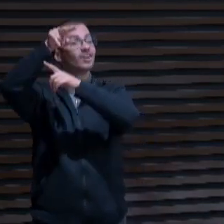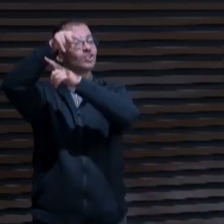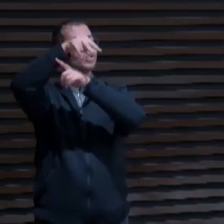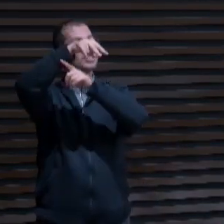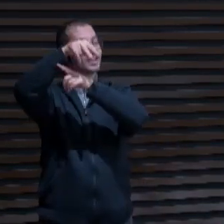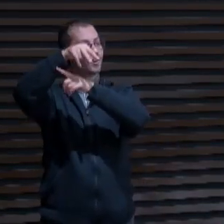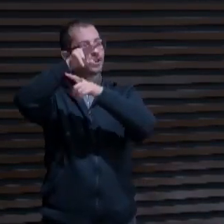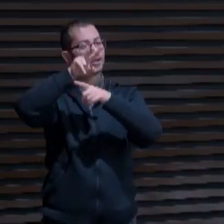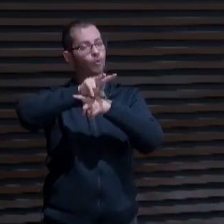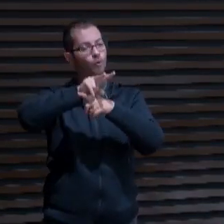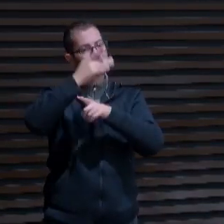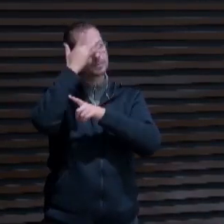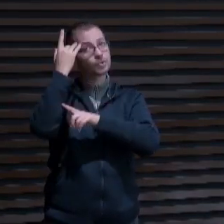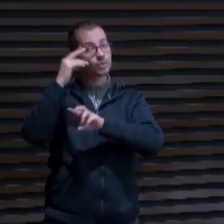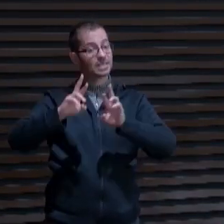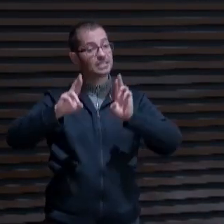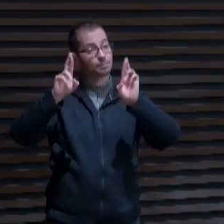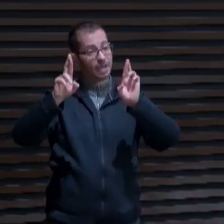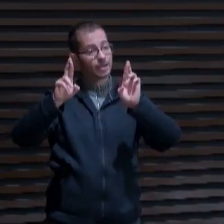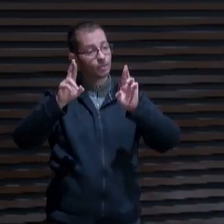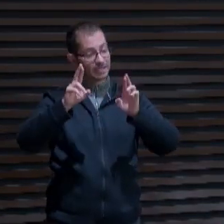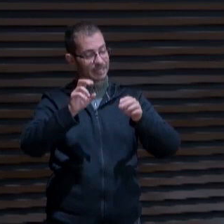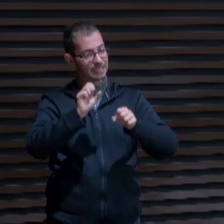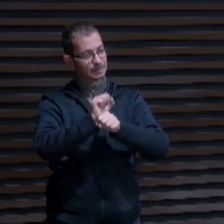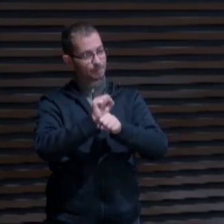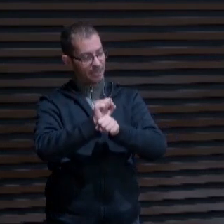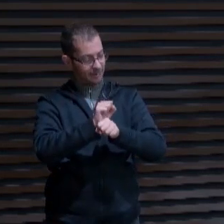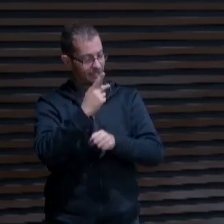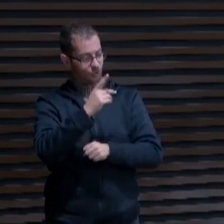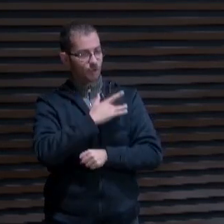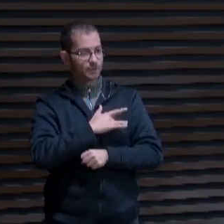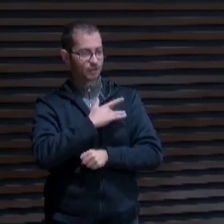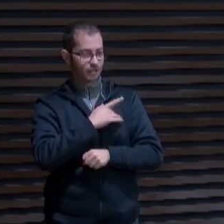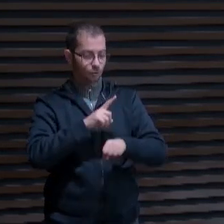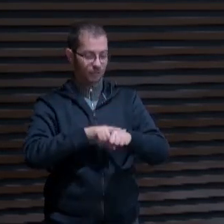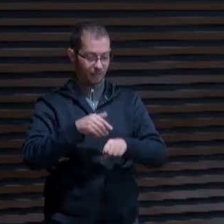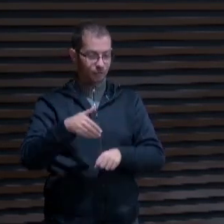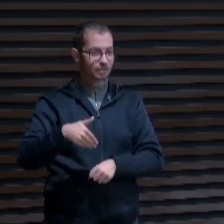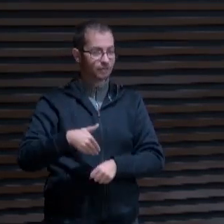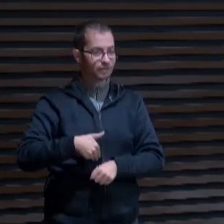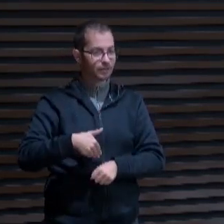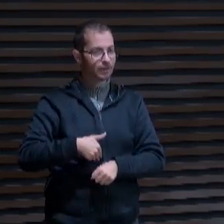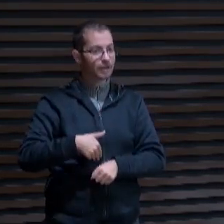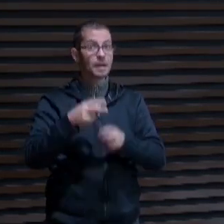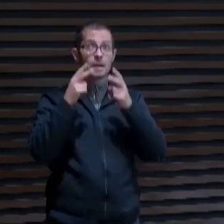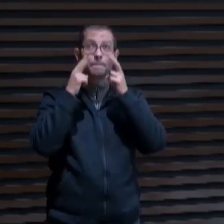sua misericórdia, para livrar-lhes a alma da morte e no tempo da fome, conservar-lhes a